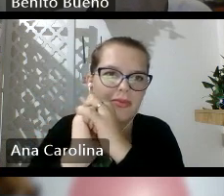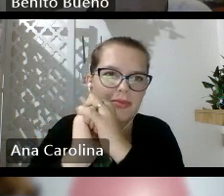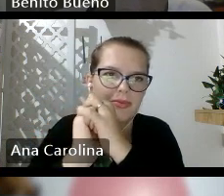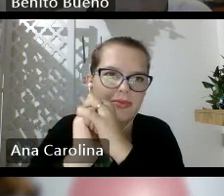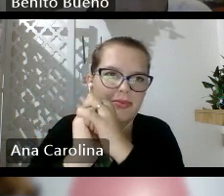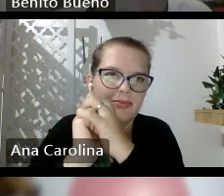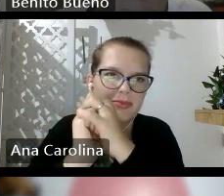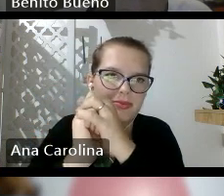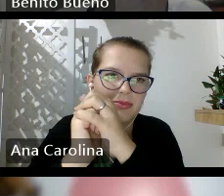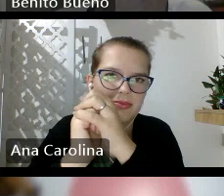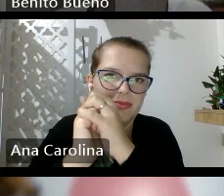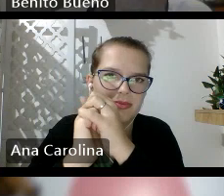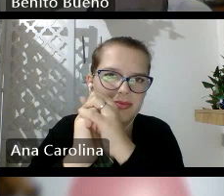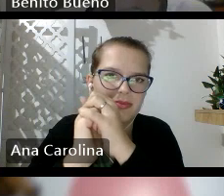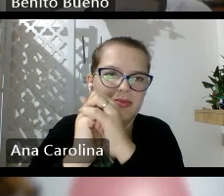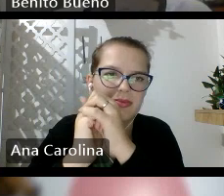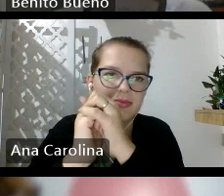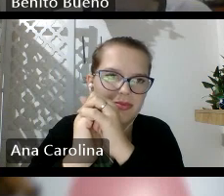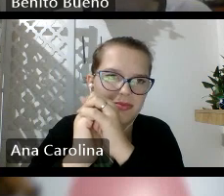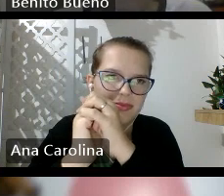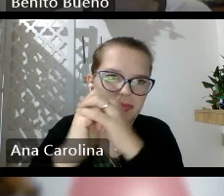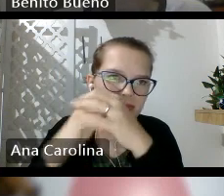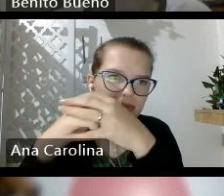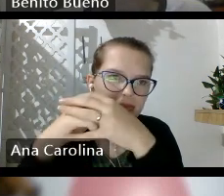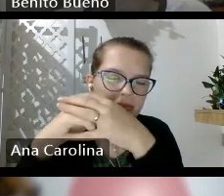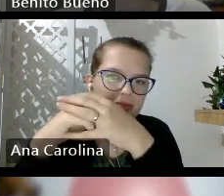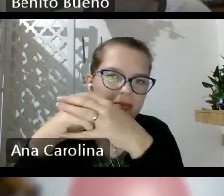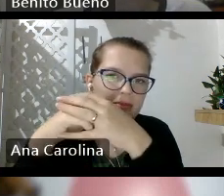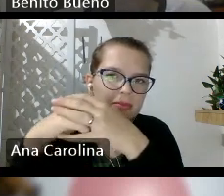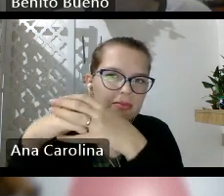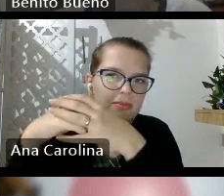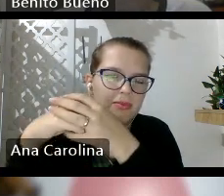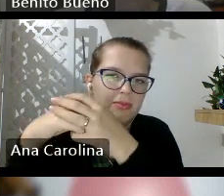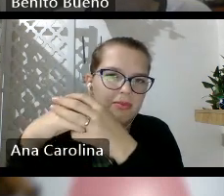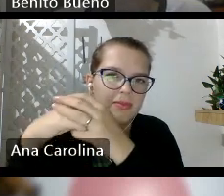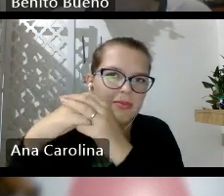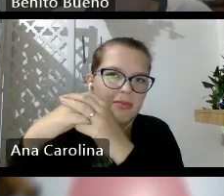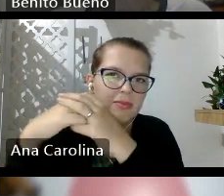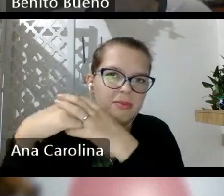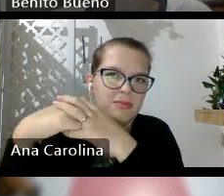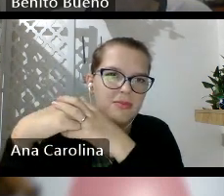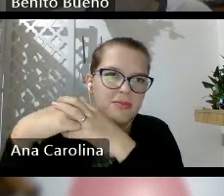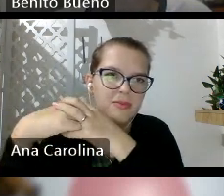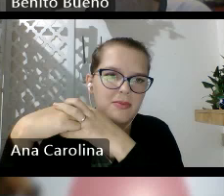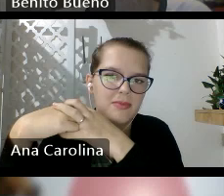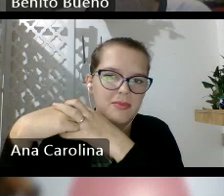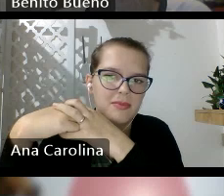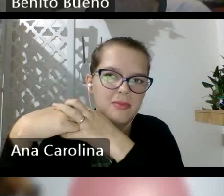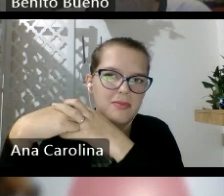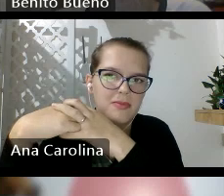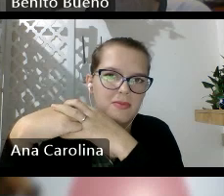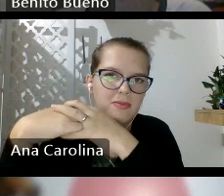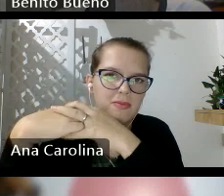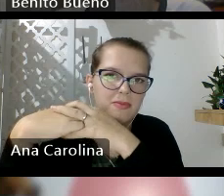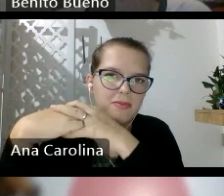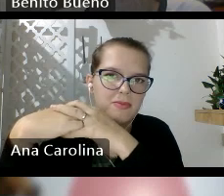todo, né? E as causas são variáveis, né?